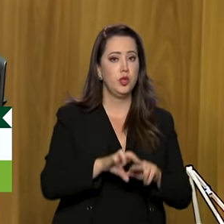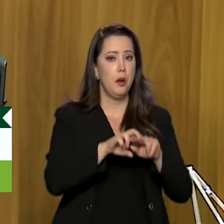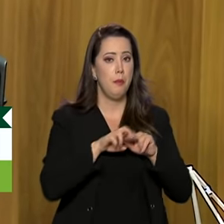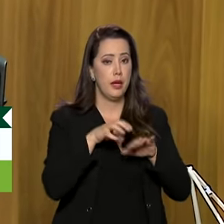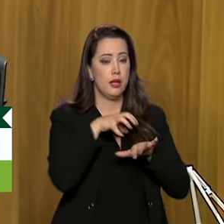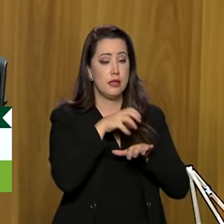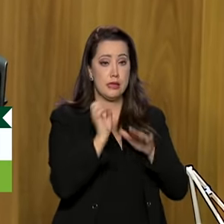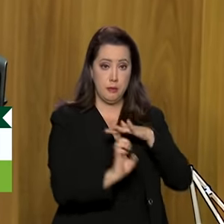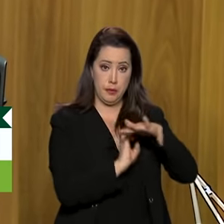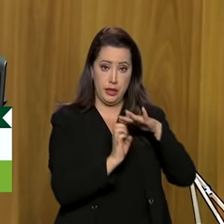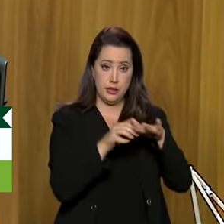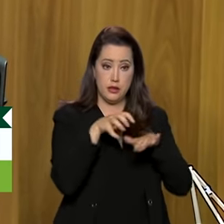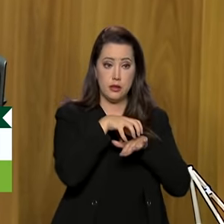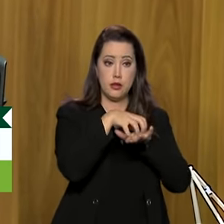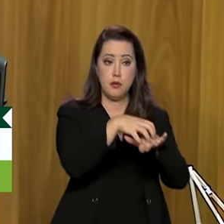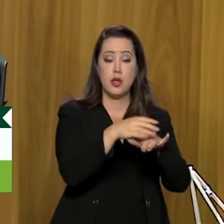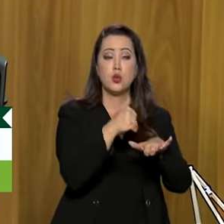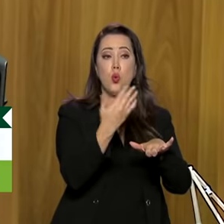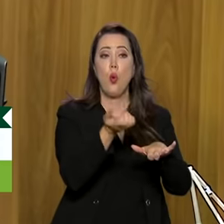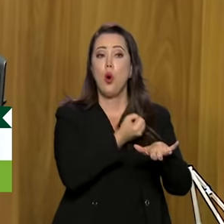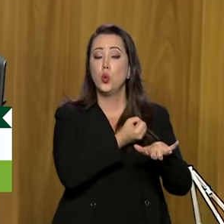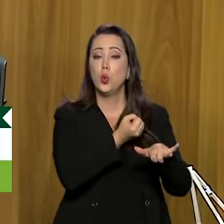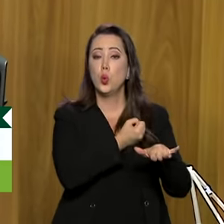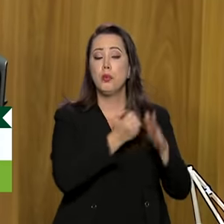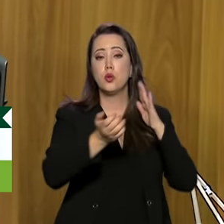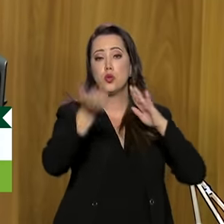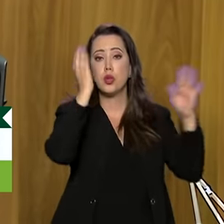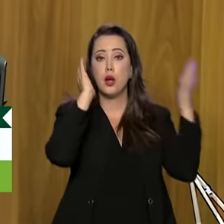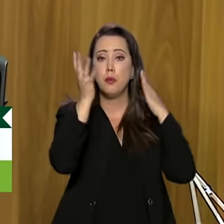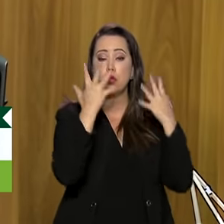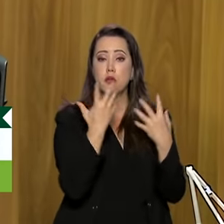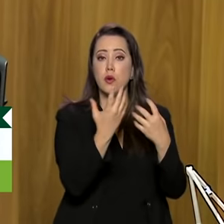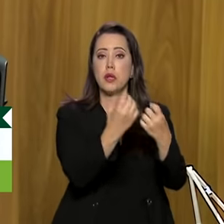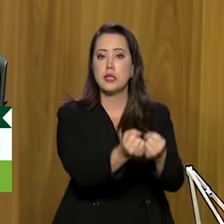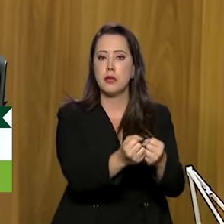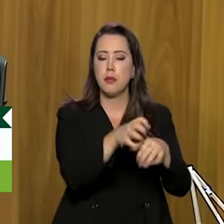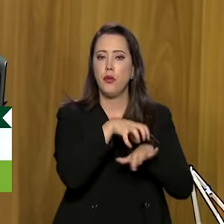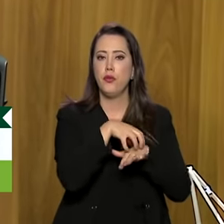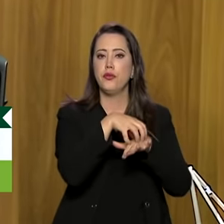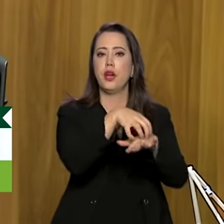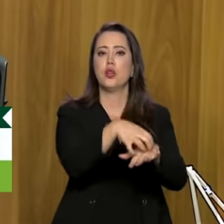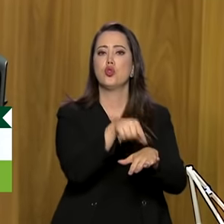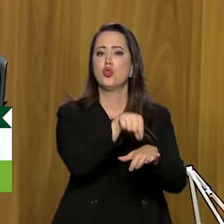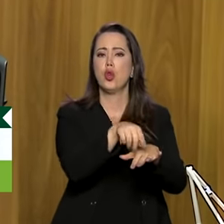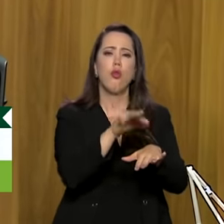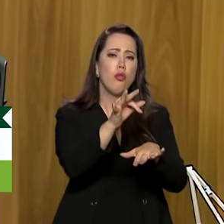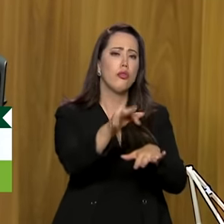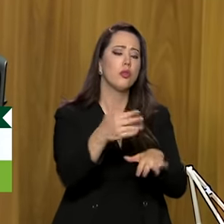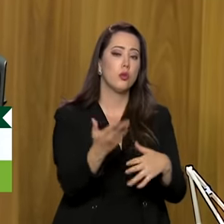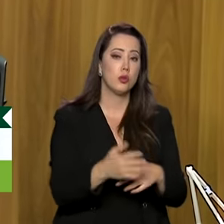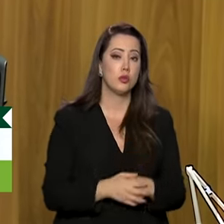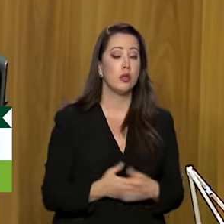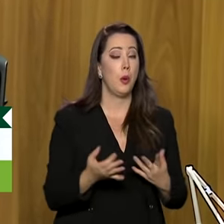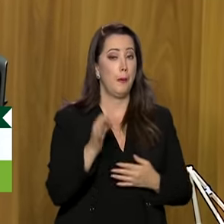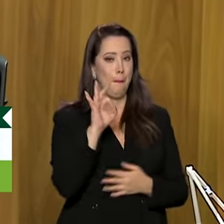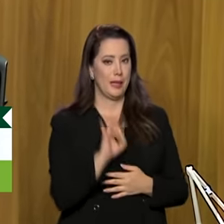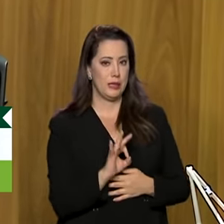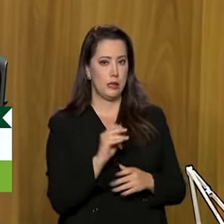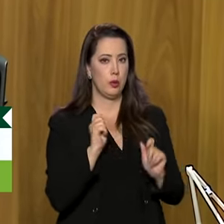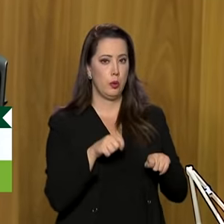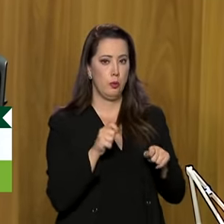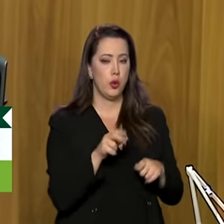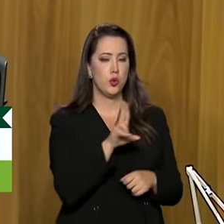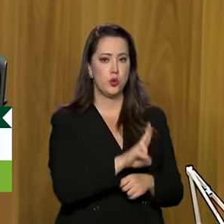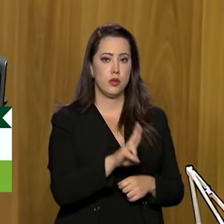dos transportadores quantos caminhoneiros vão receber do frete com isso a taxa agora que eles